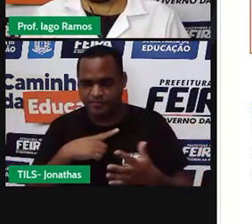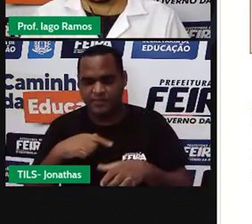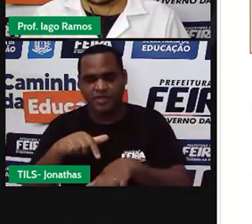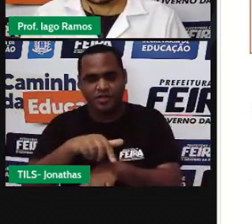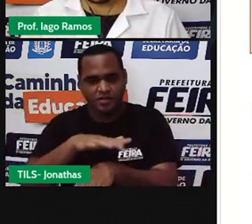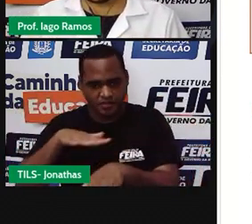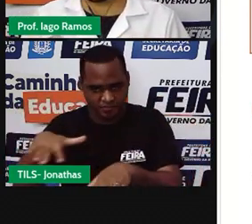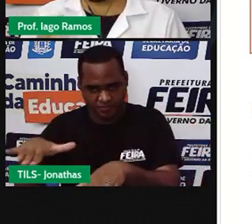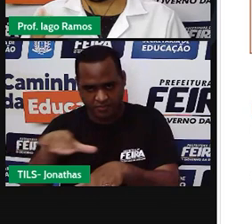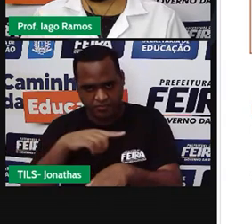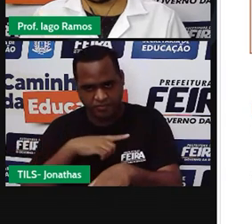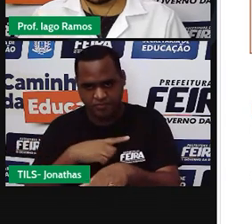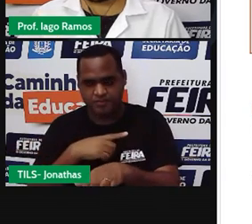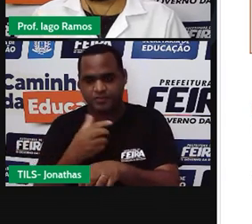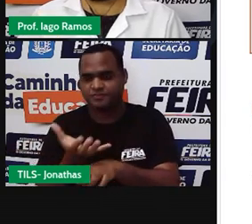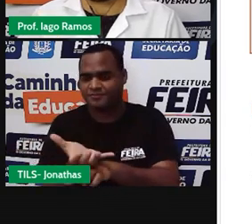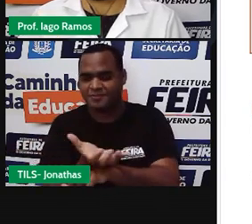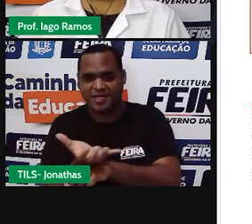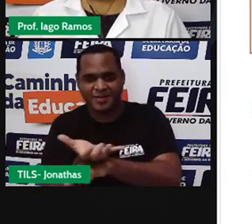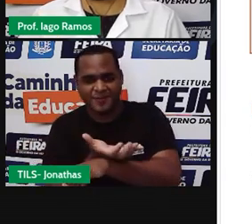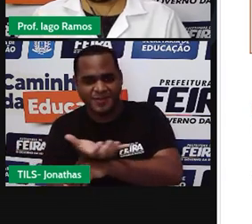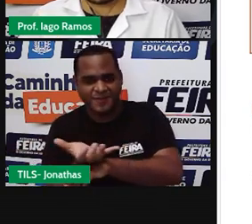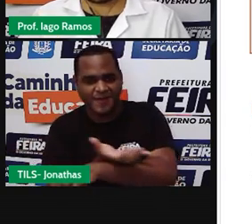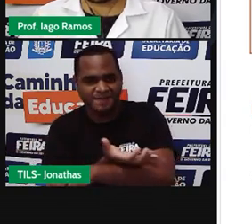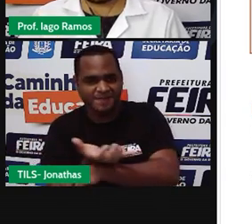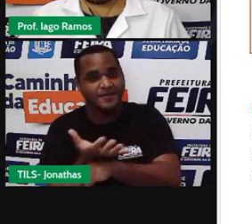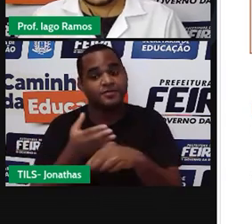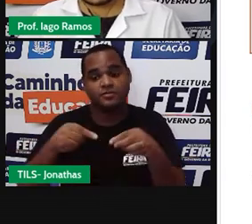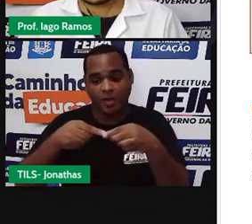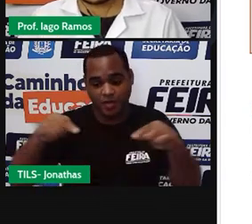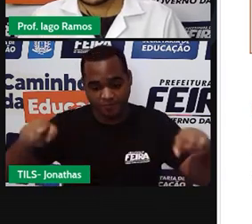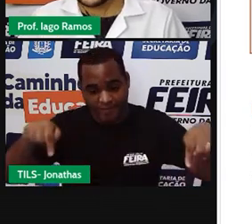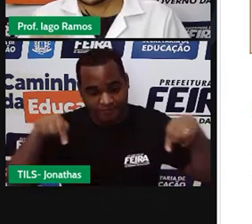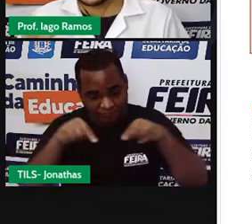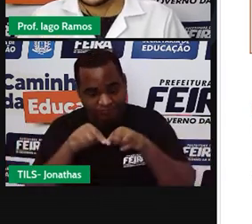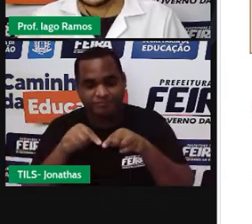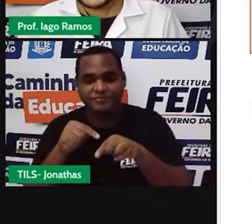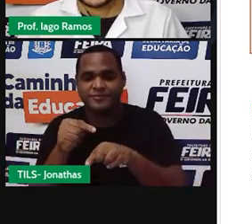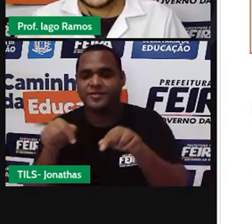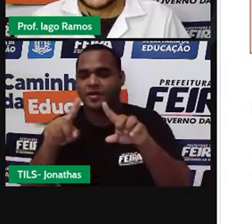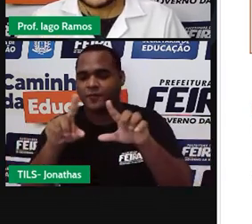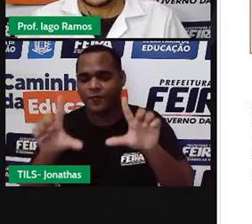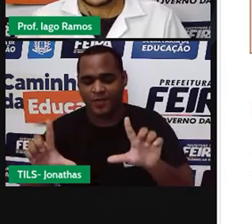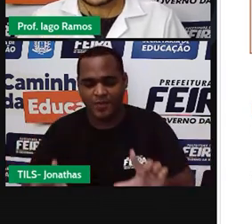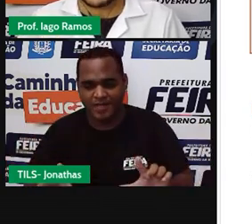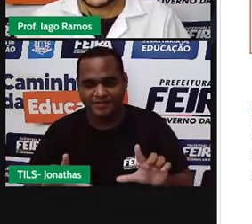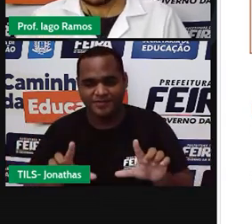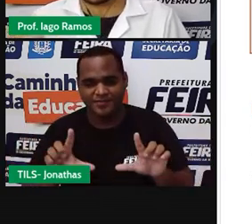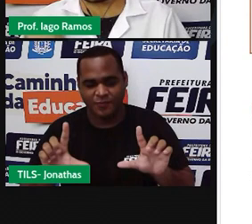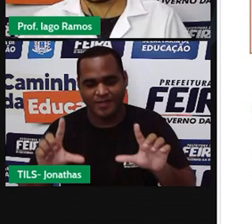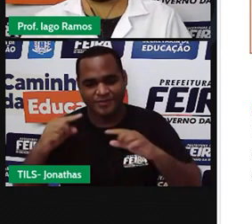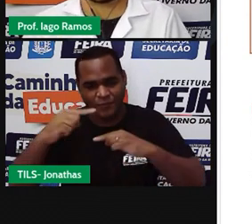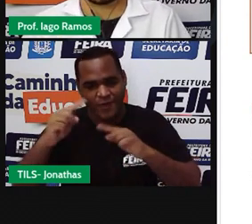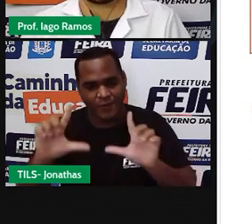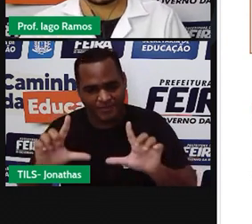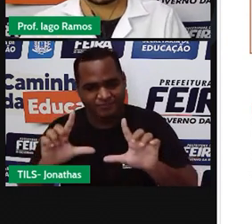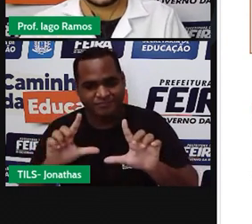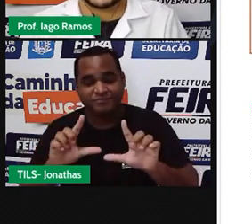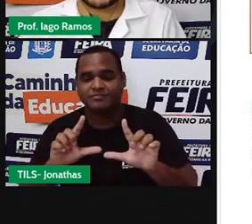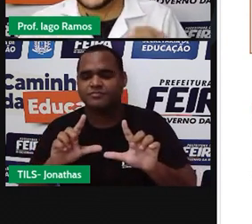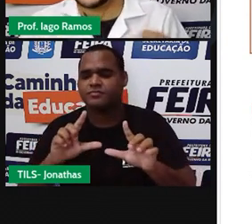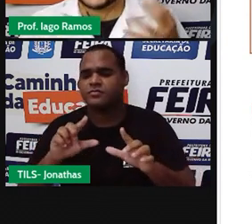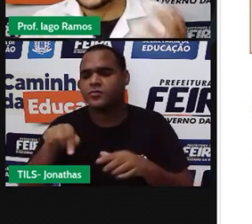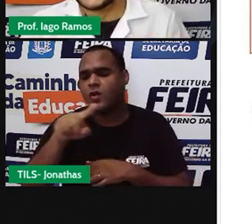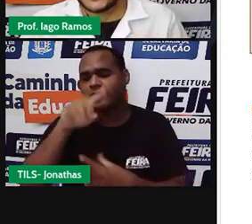com placas de grama e essas placas são placas quadradas tá então para gente